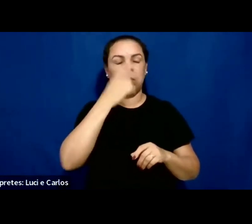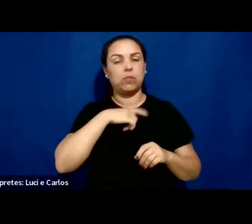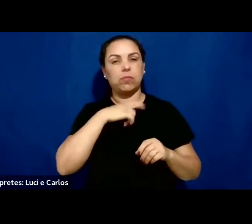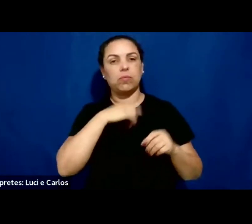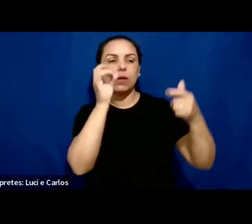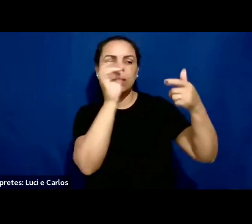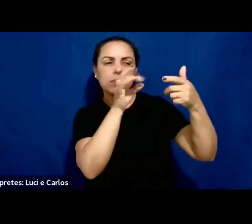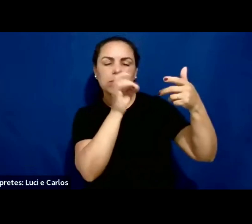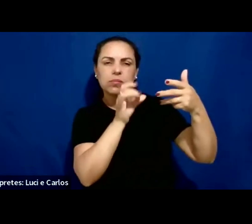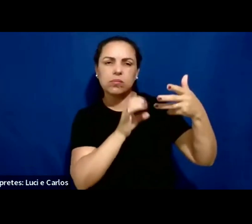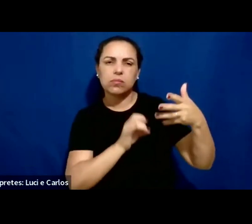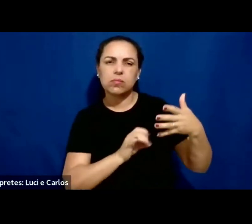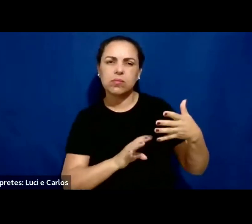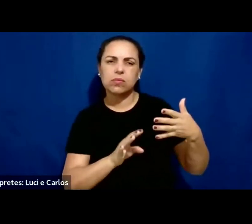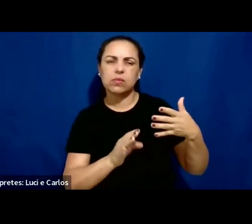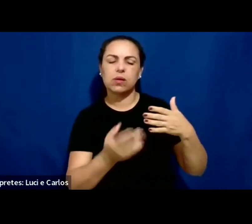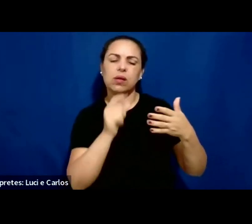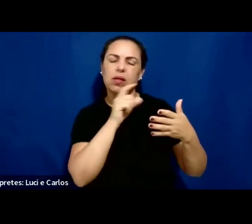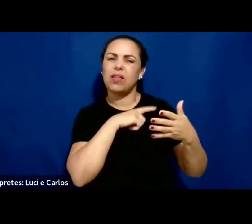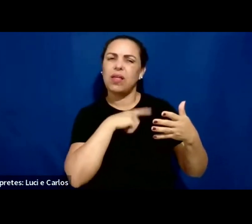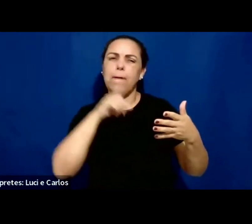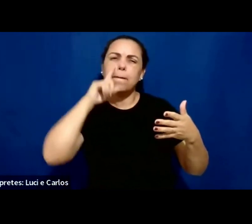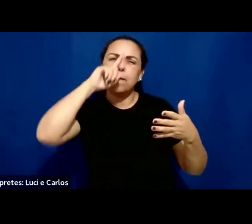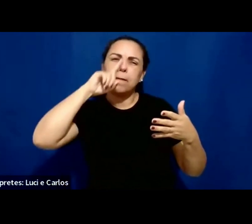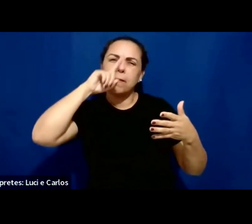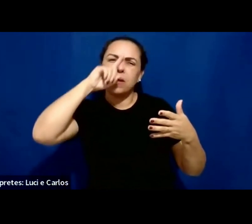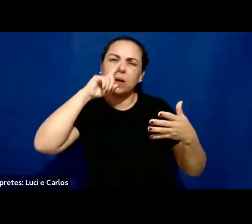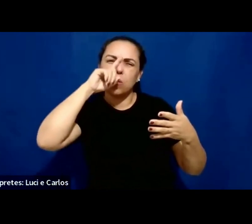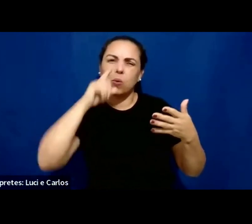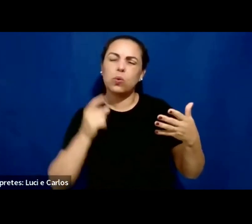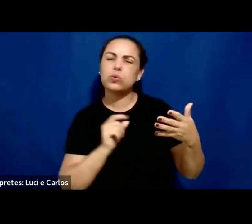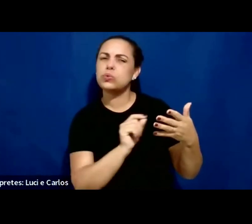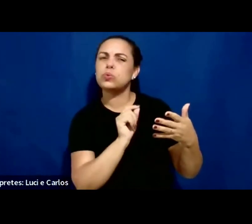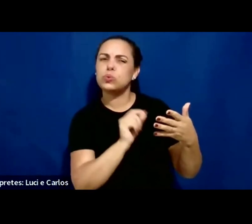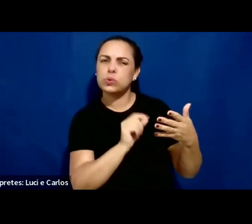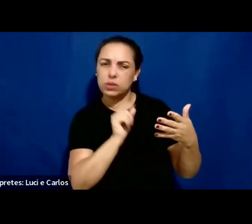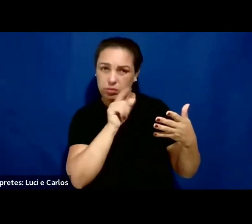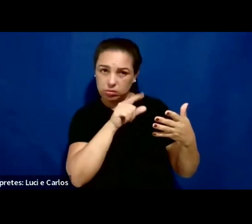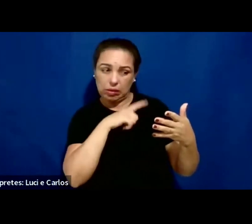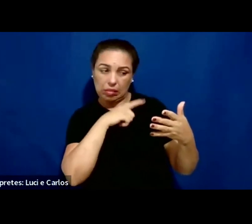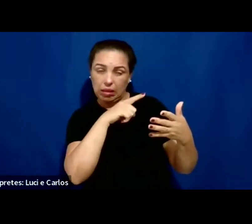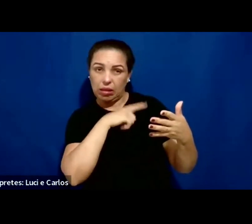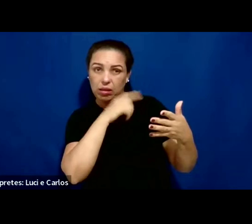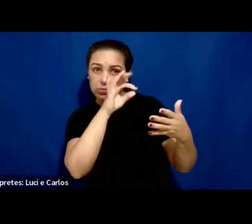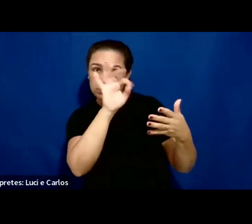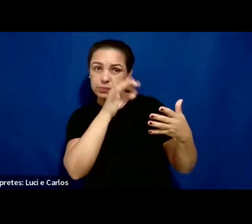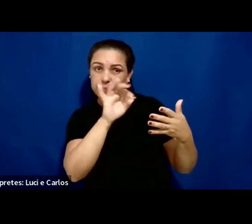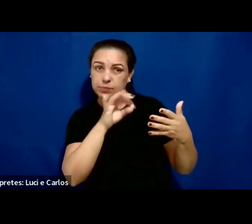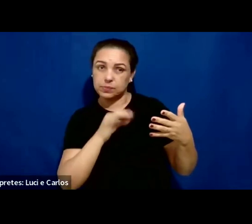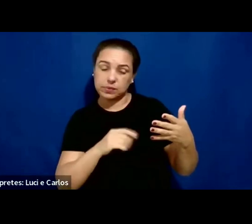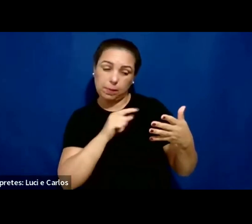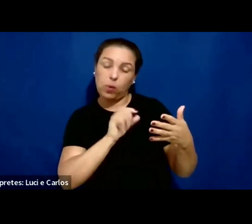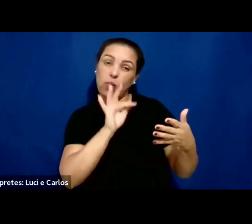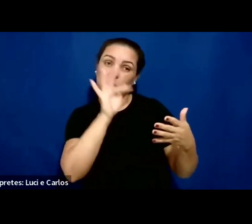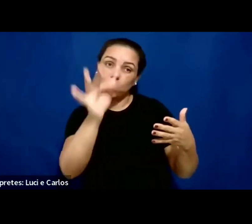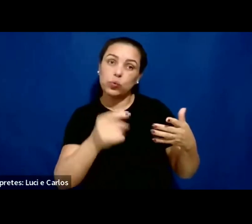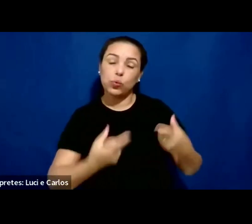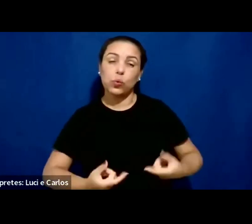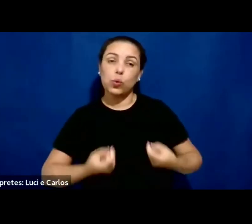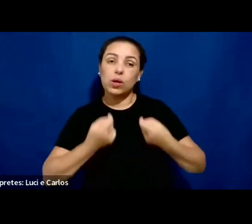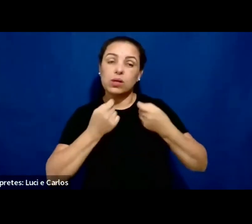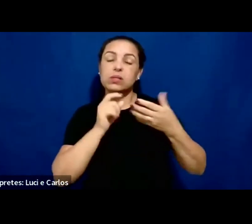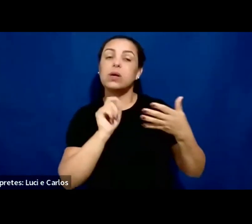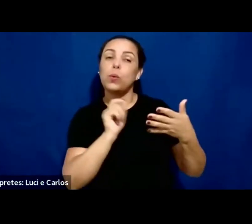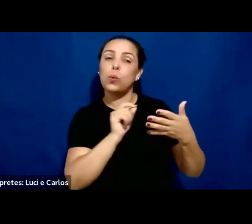causam, que colocam em risco, né, a pessoa ter ou desenvolver o câncer coloretal?